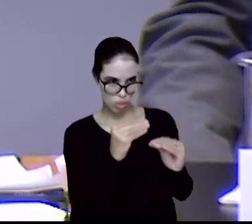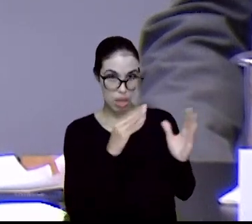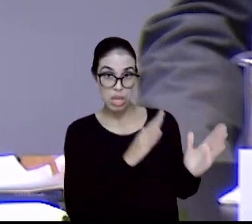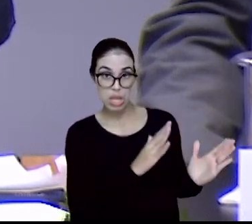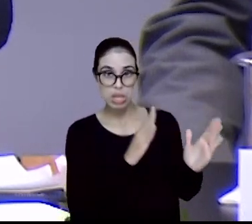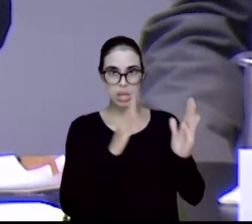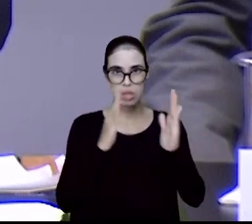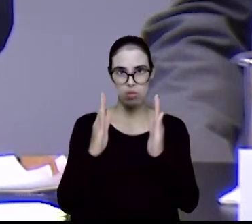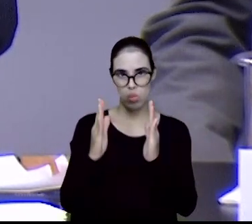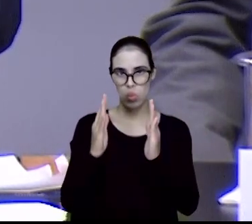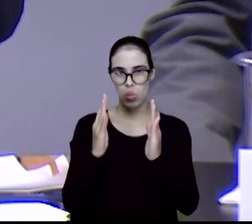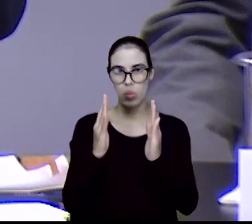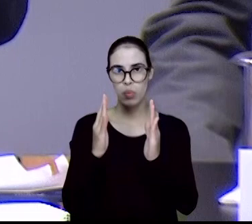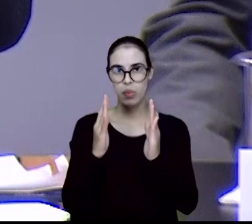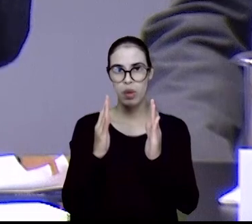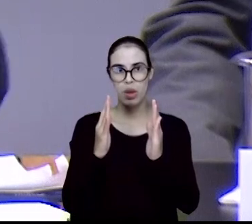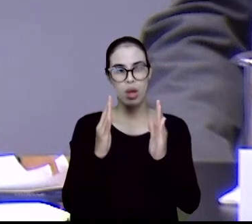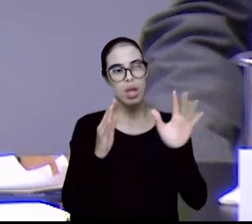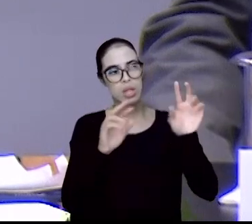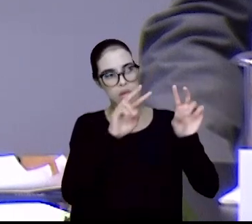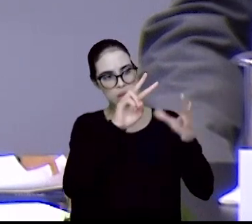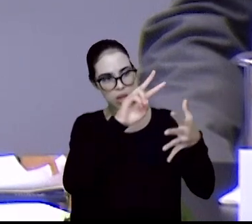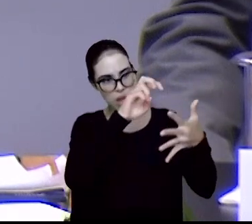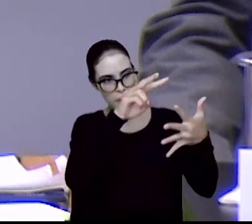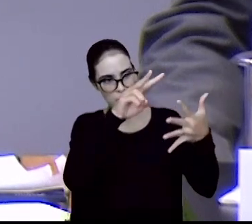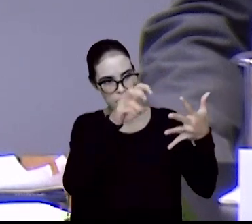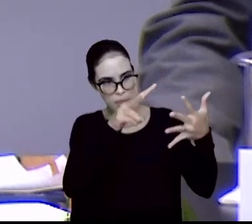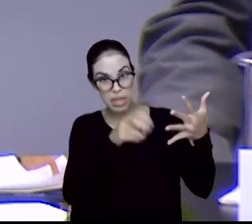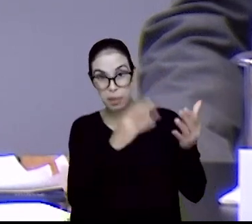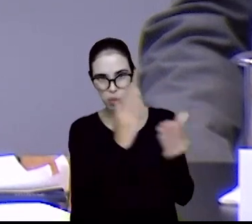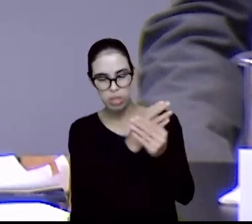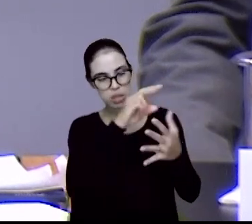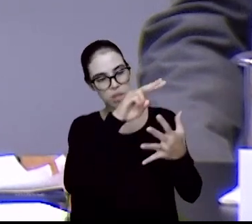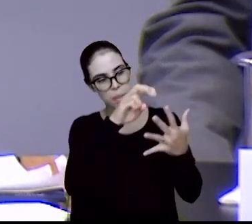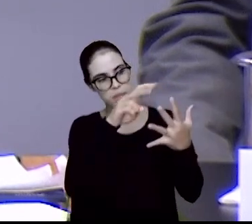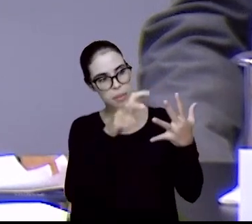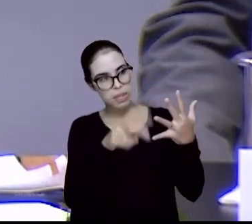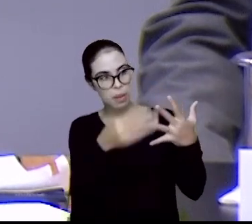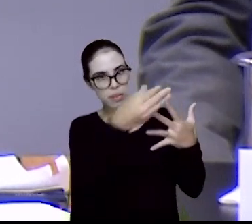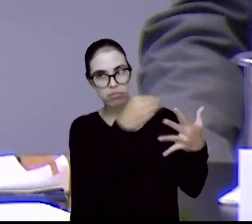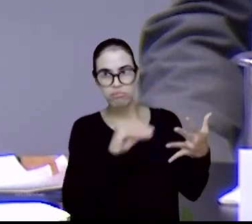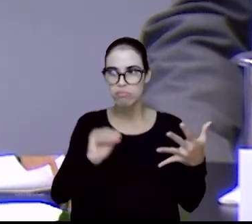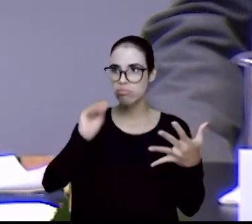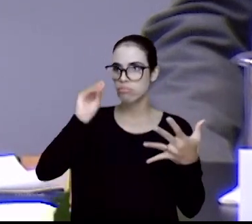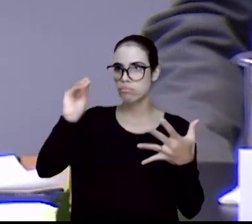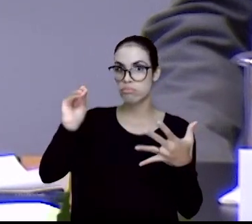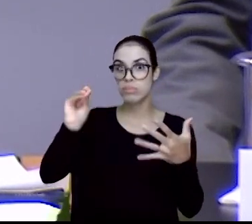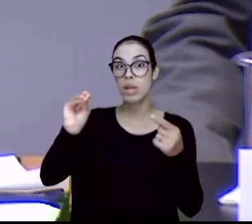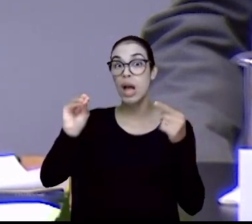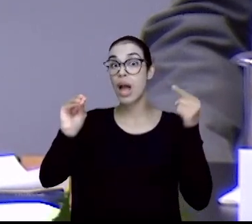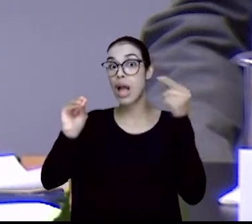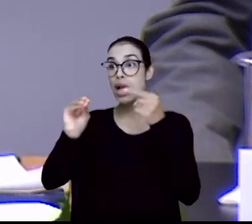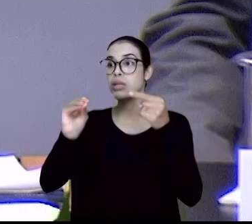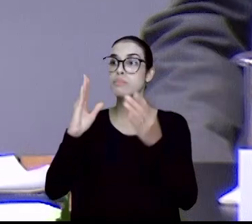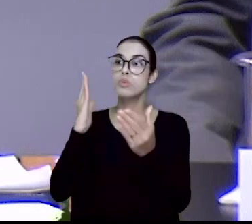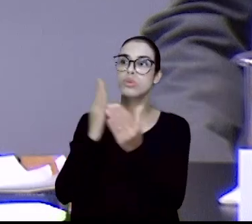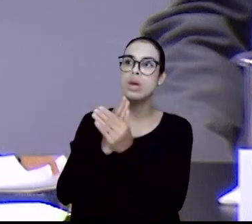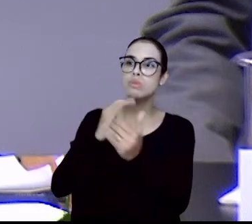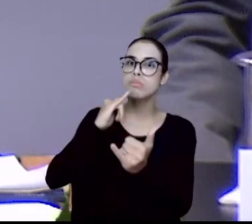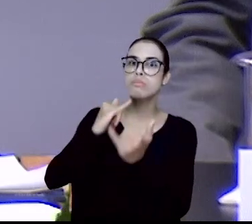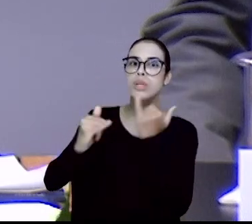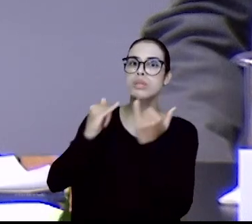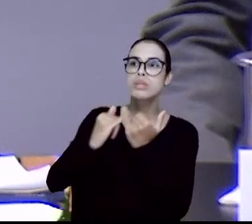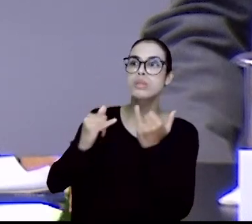menor, para cada questão jurídica em discussão, resgatam-se os precedentes relativos